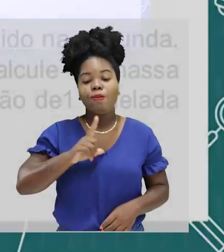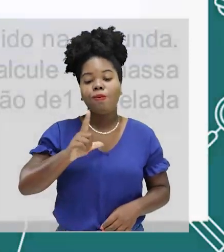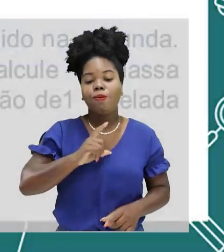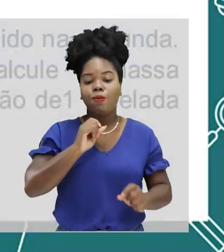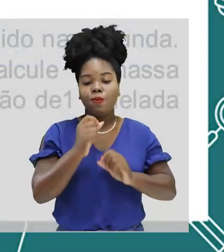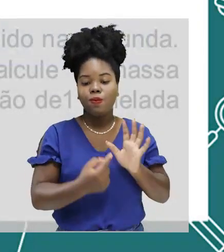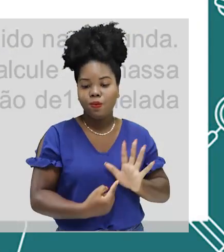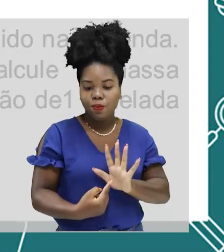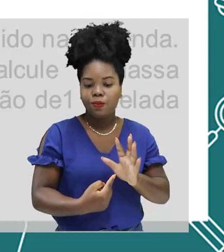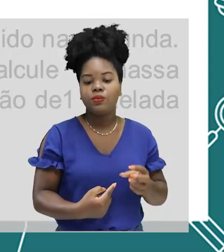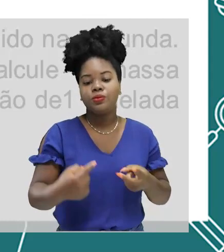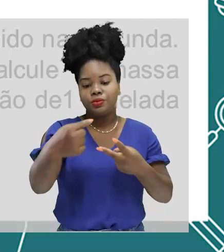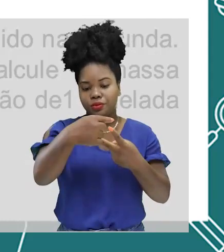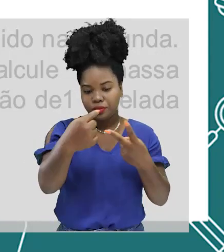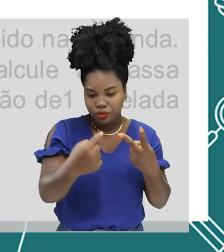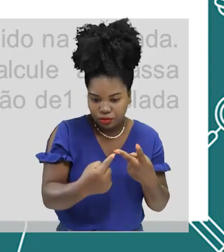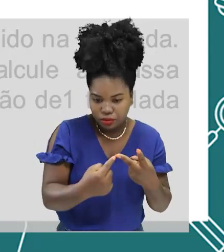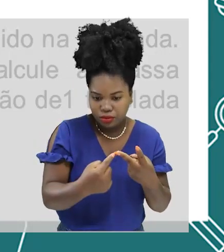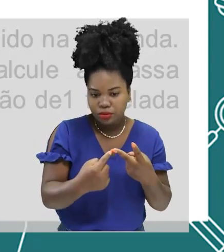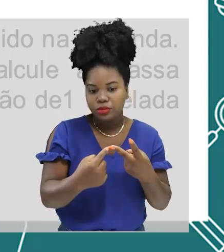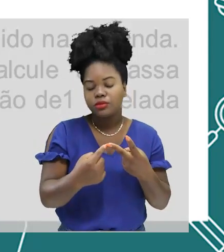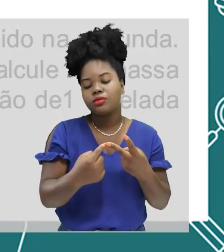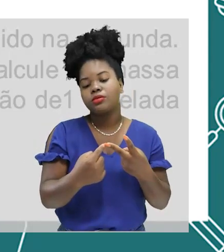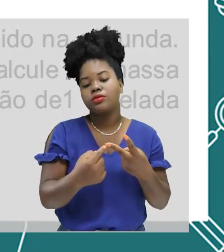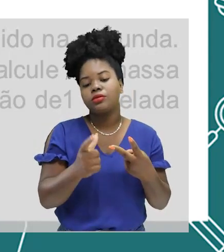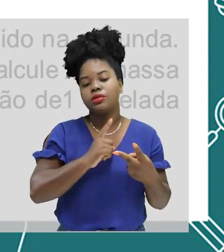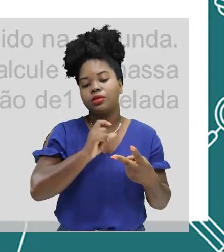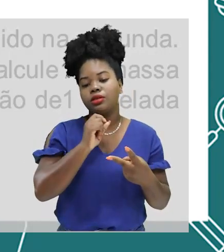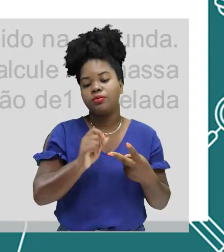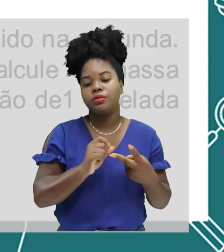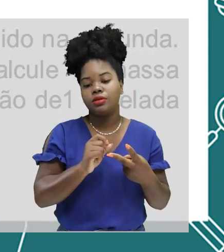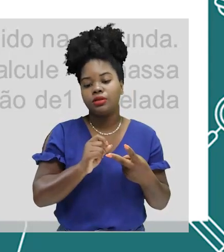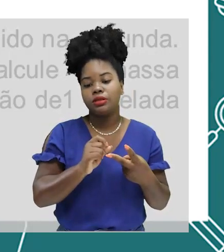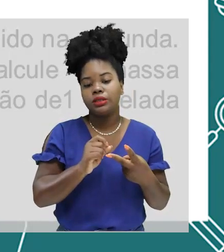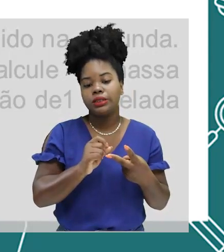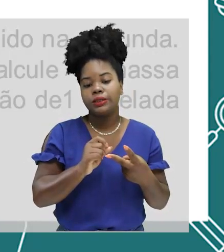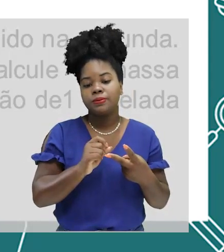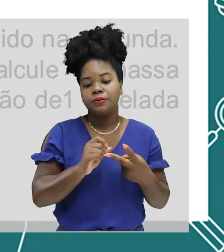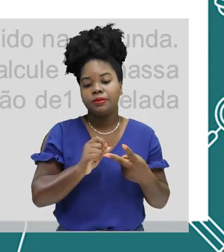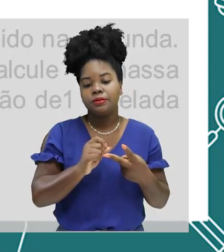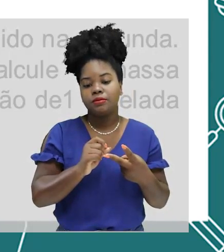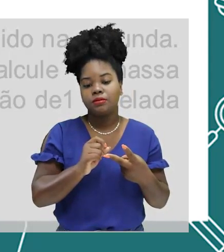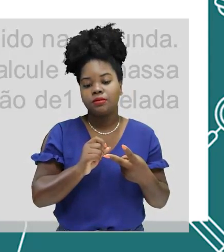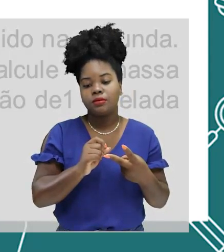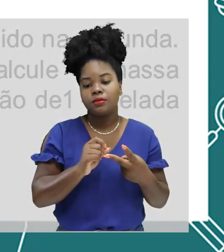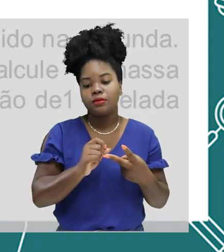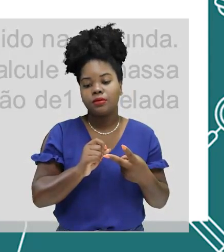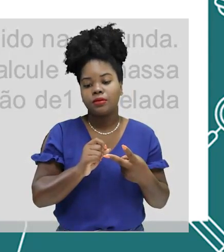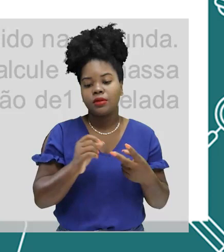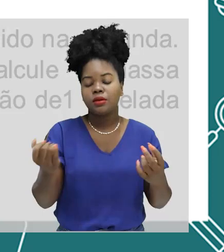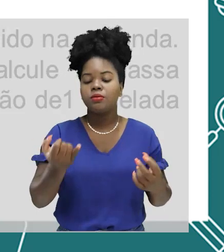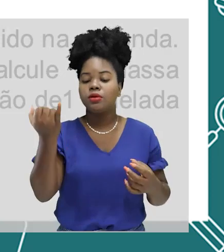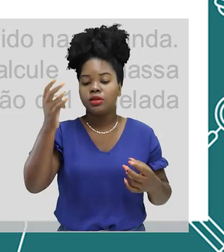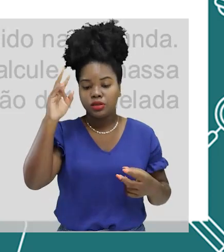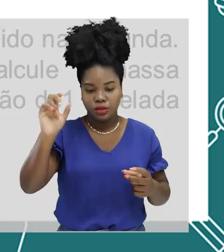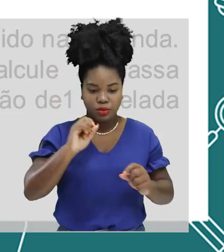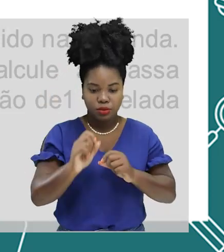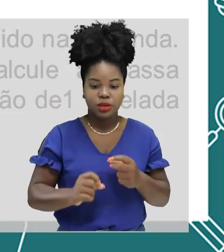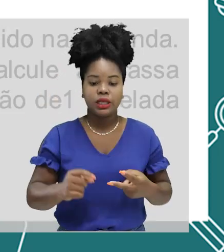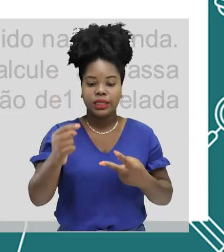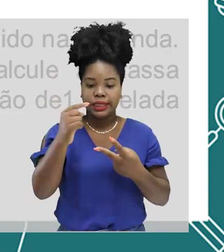mostrando duas, segundo a questão, devem existir mais questões. Mas aqui nos interessam essas duas